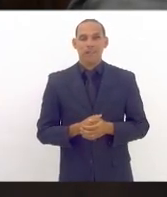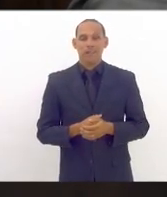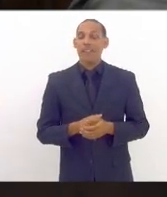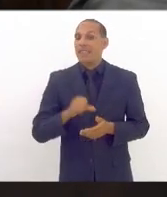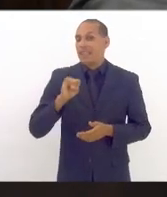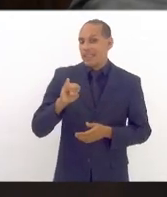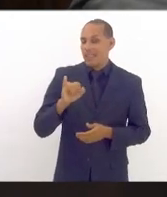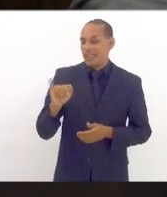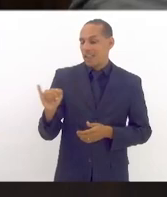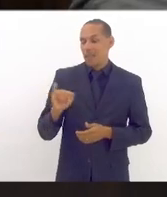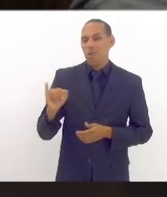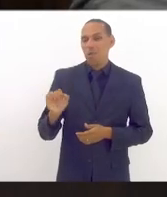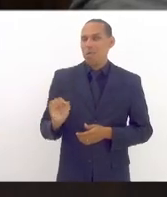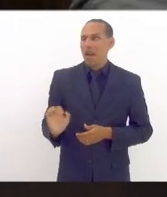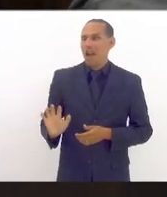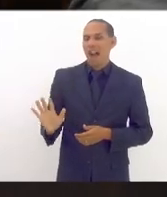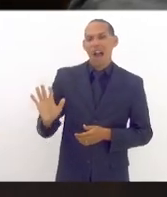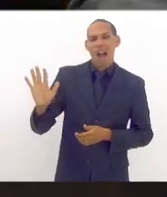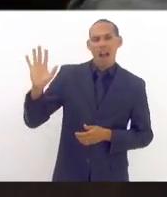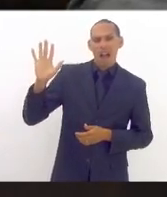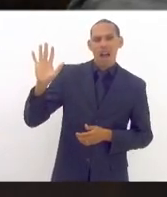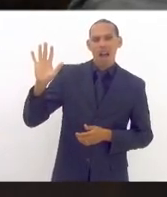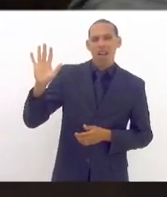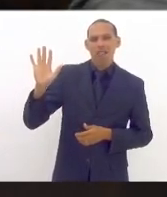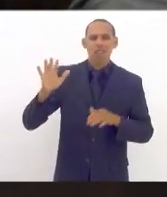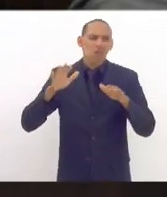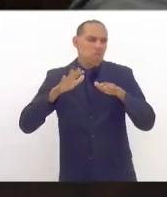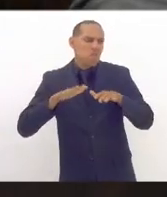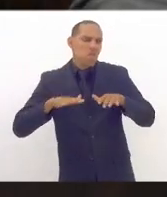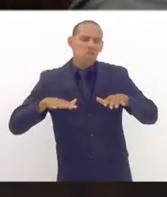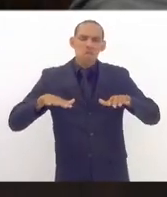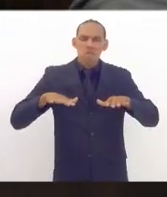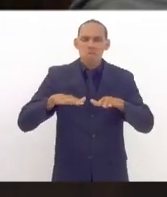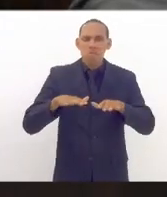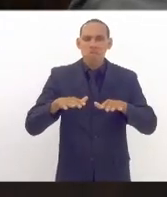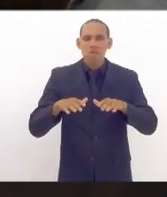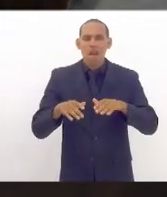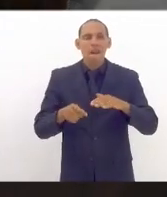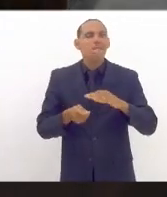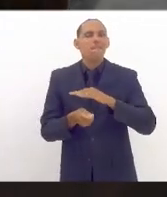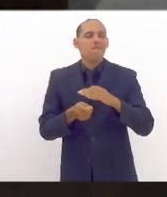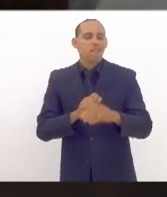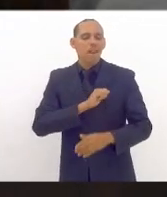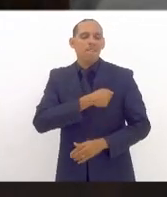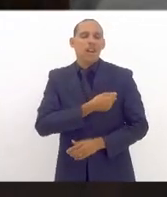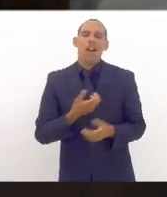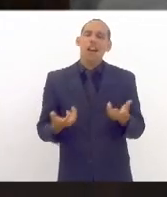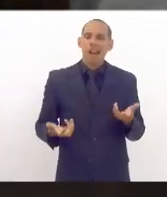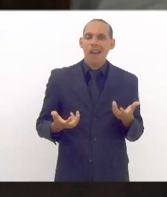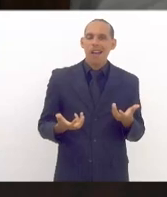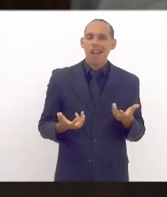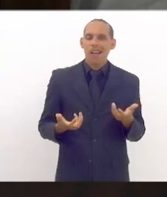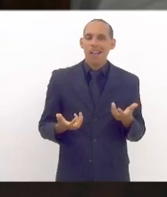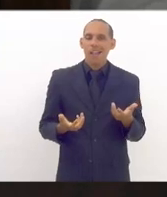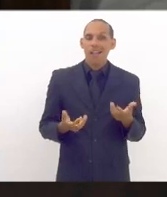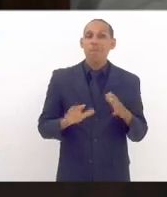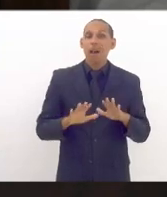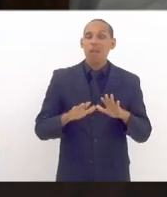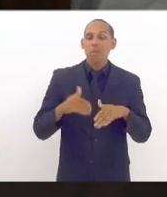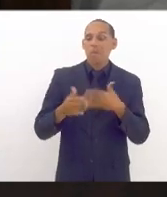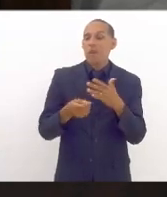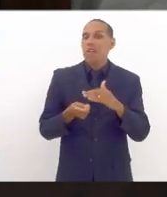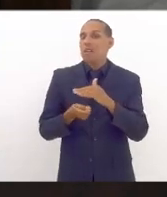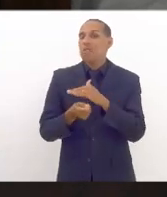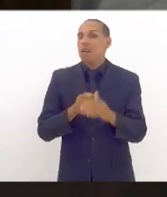o imposto é alto todo mundo quer incentivo fiscal agora o resultado do